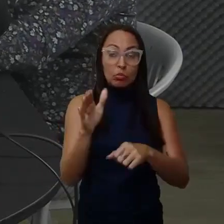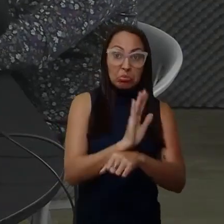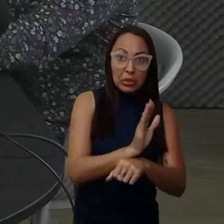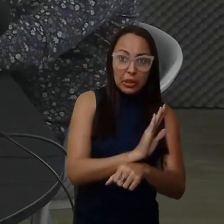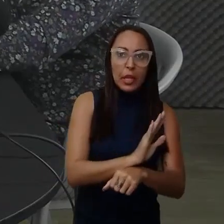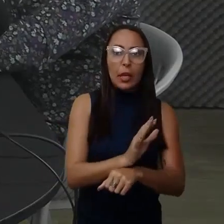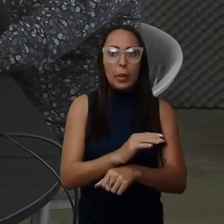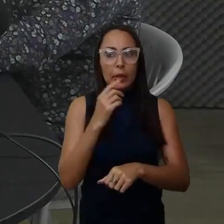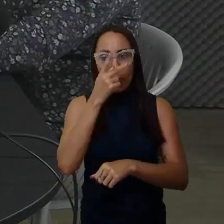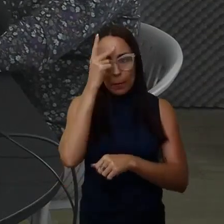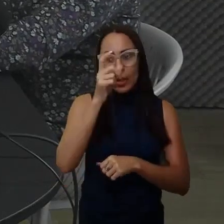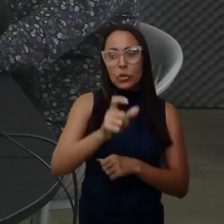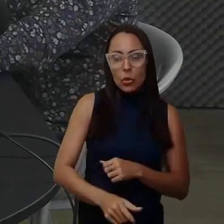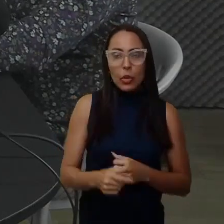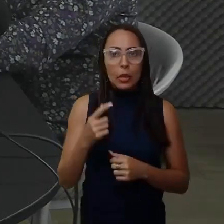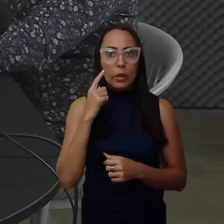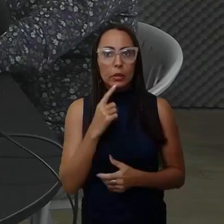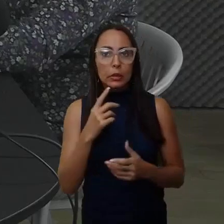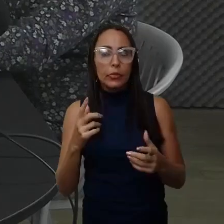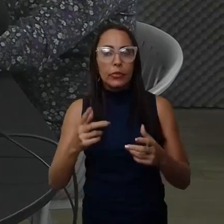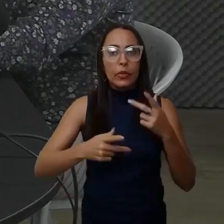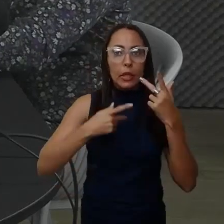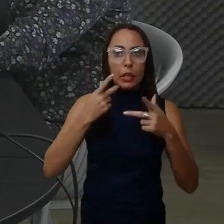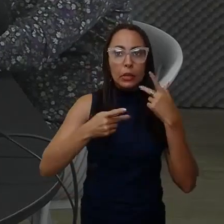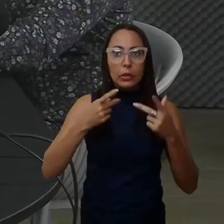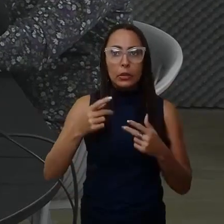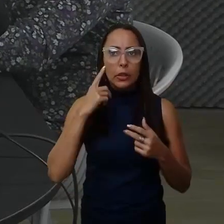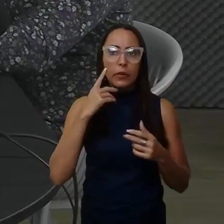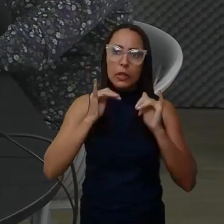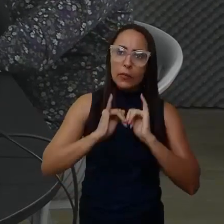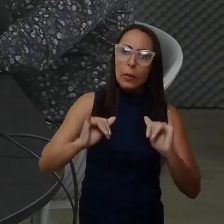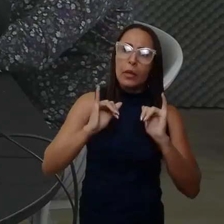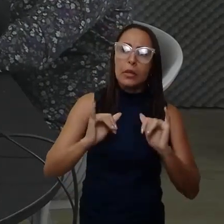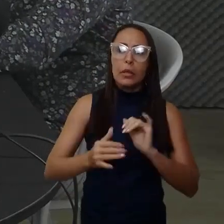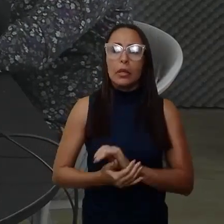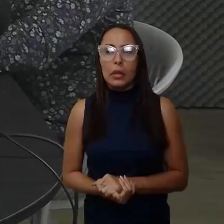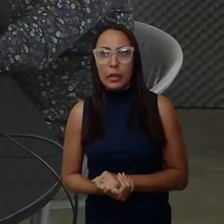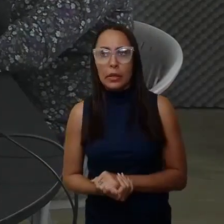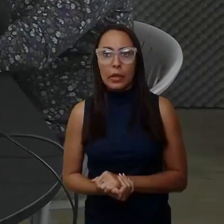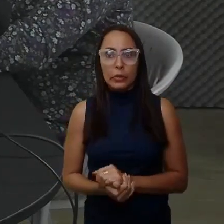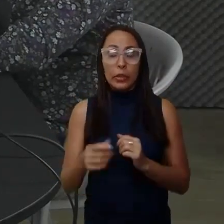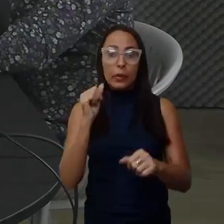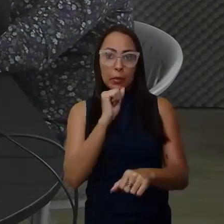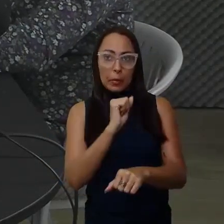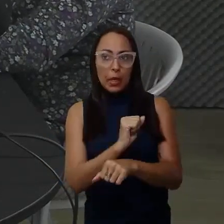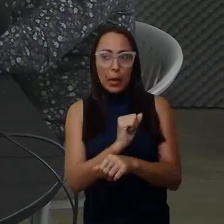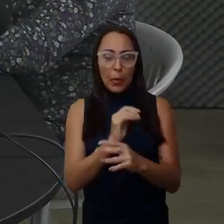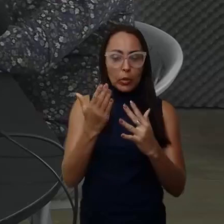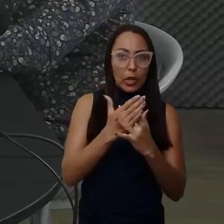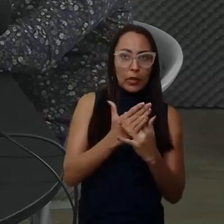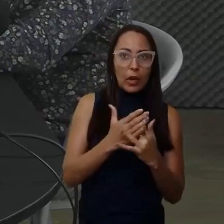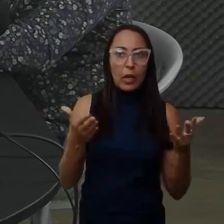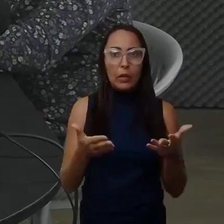vai ter um pessoal ali atento ao que você tá falando, você tá fazendo formação de público. A gente vai dar uma paradinha pro intervalo agora, porque daqui a pouco